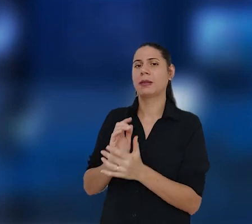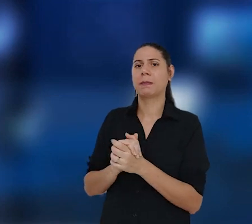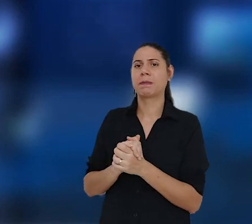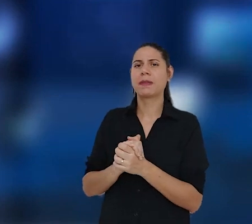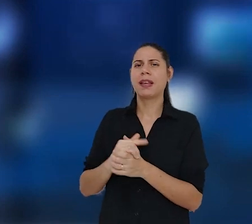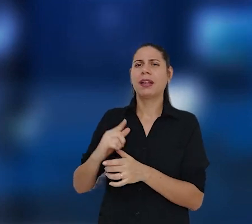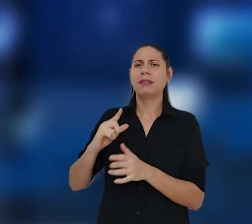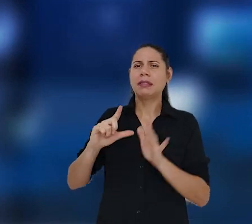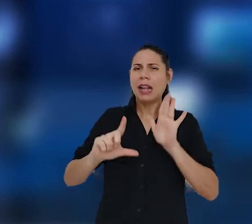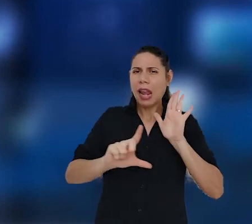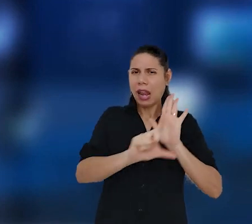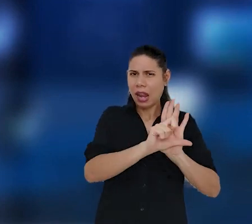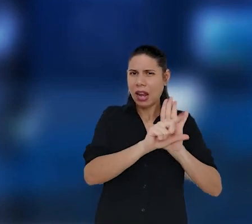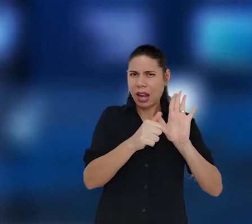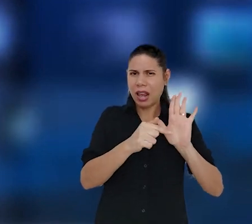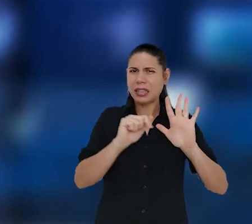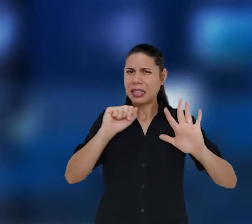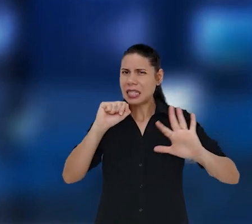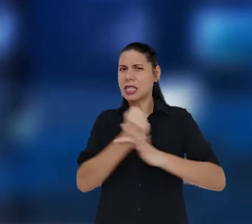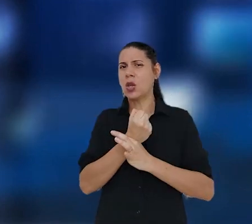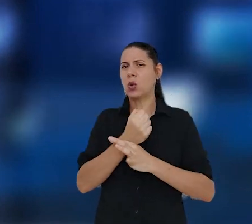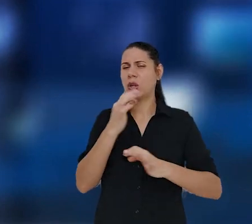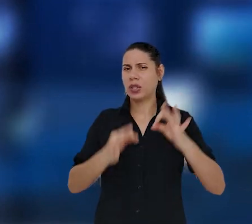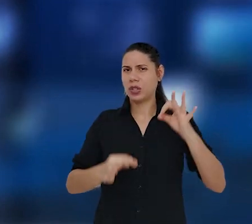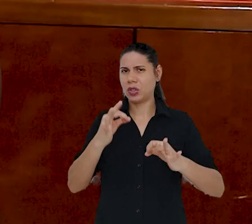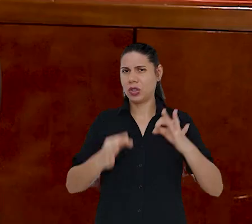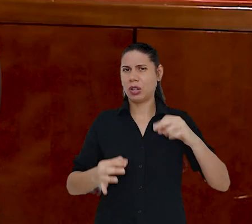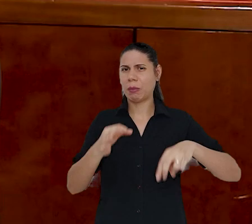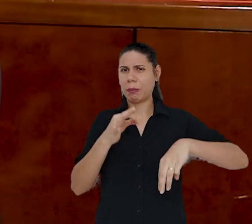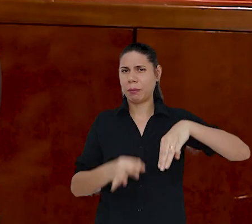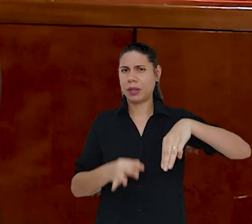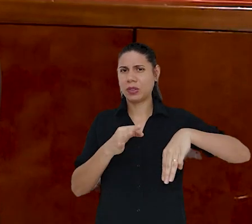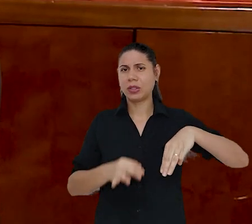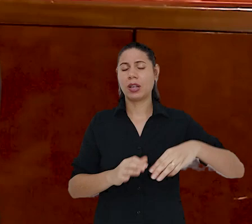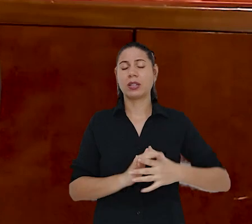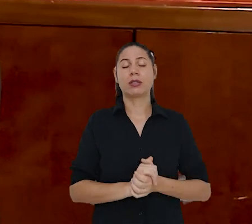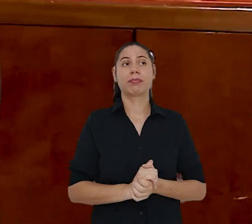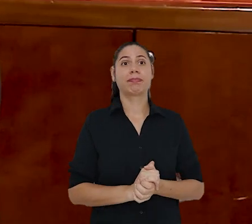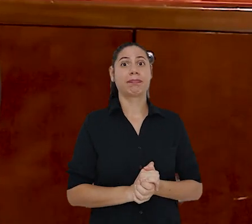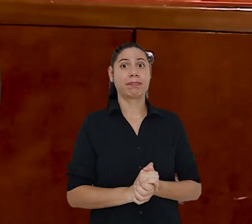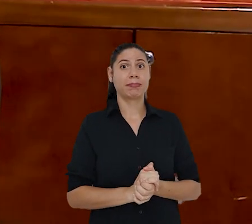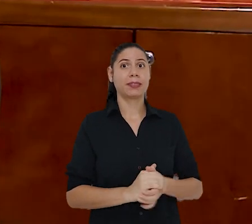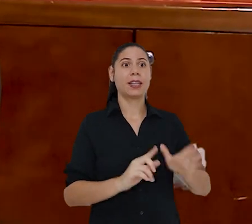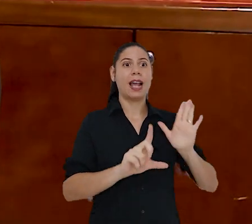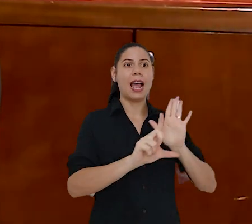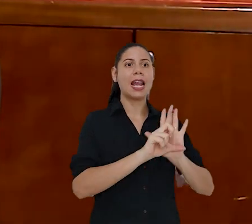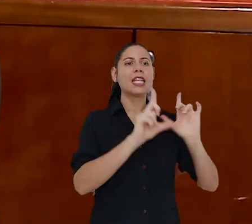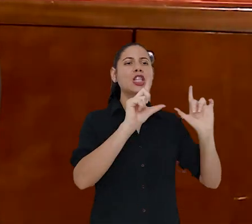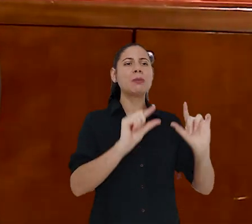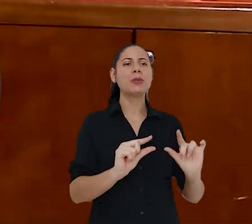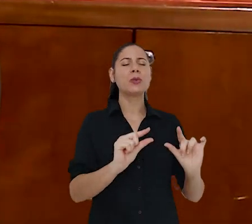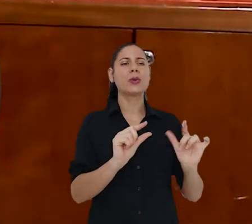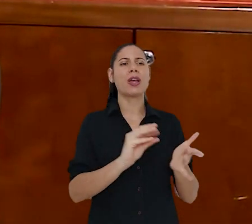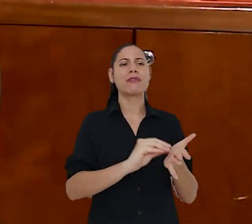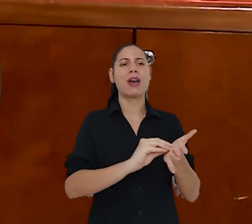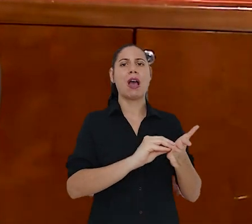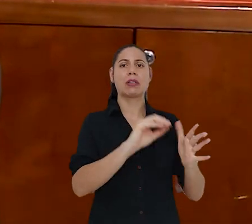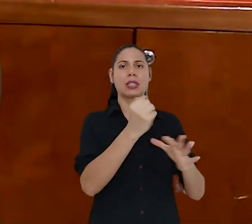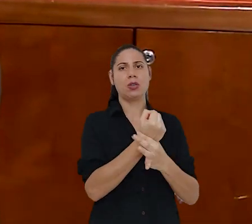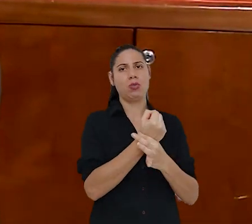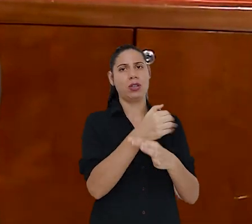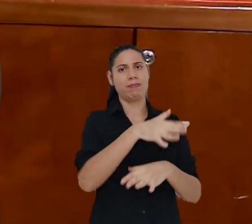lei traria mais segurança jurídica para os magistrados? A regulação diminui a insegurança jurídica, realmente